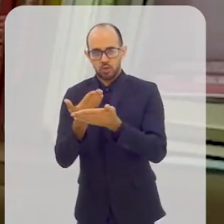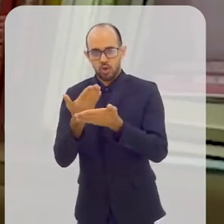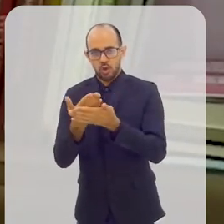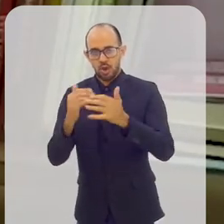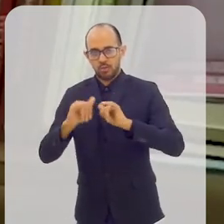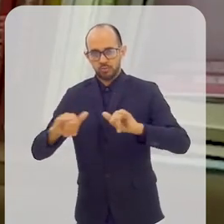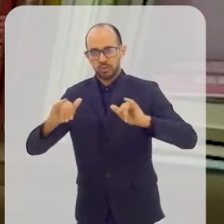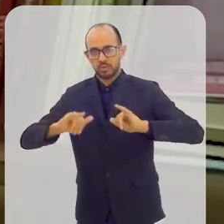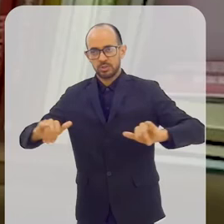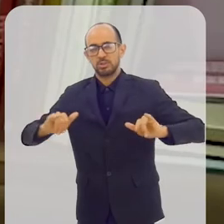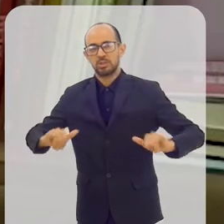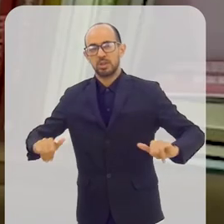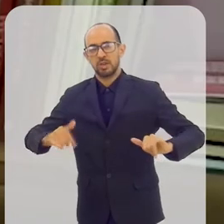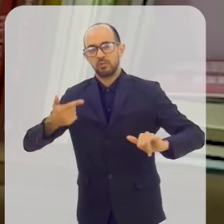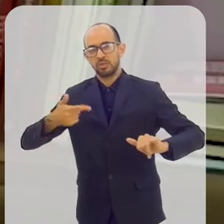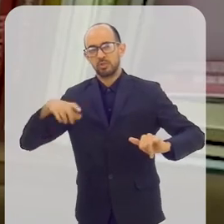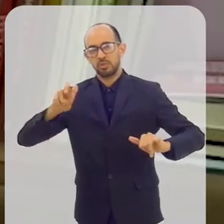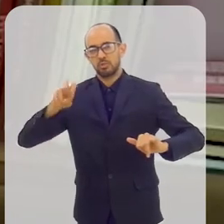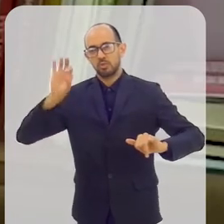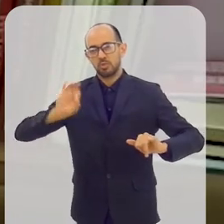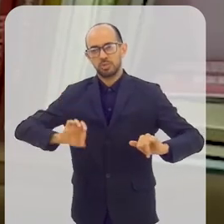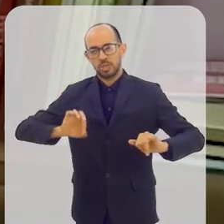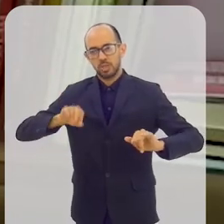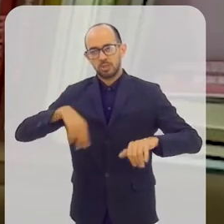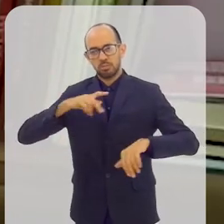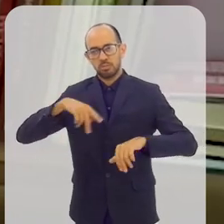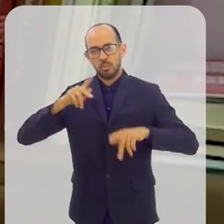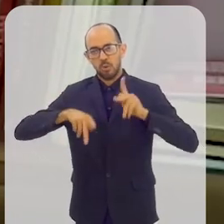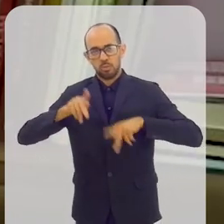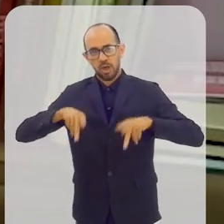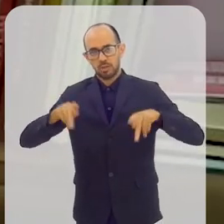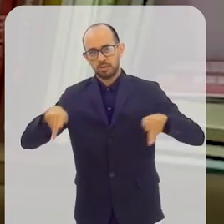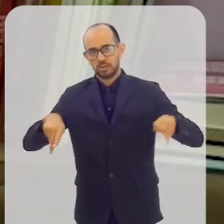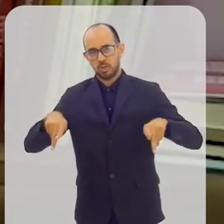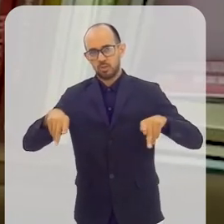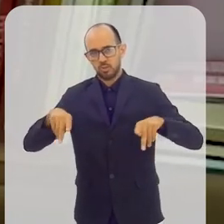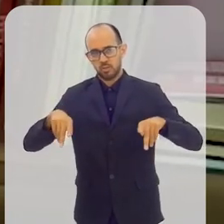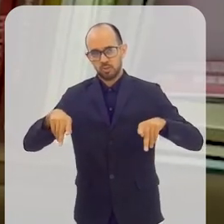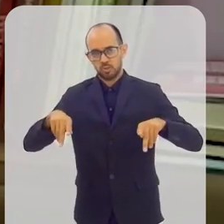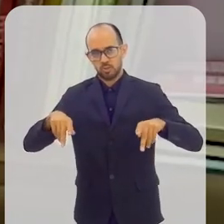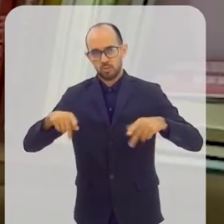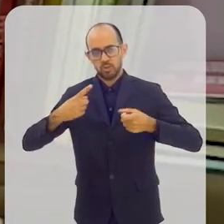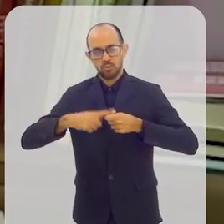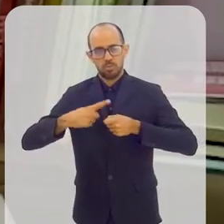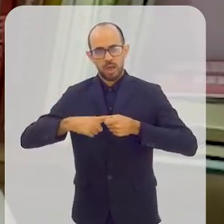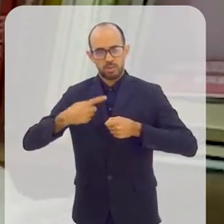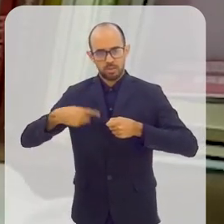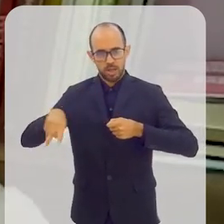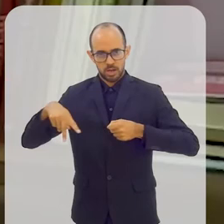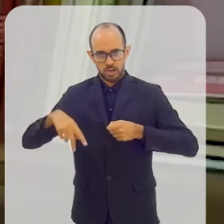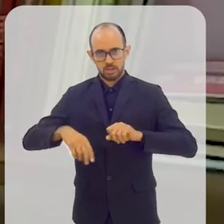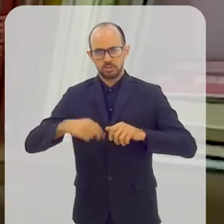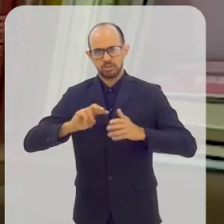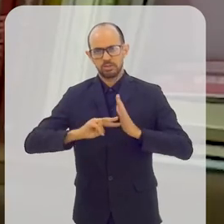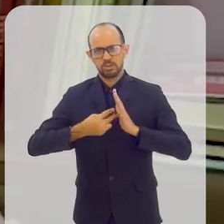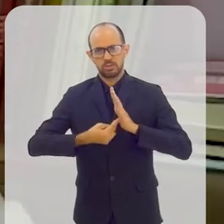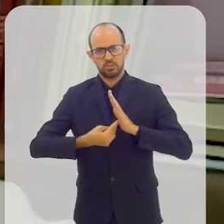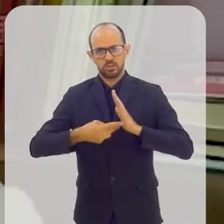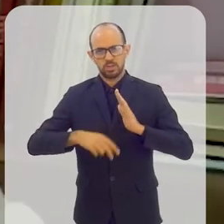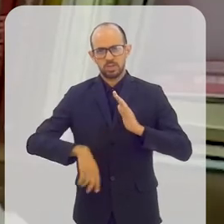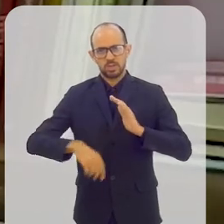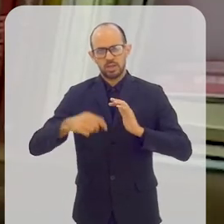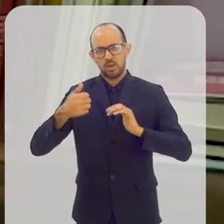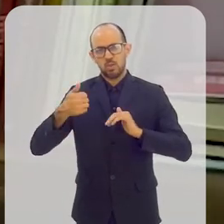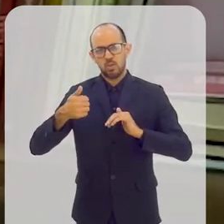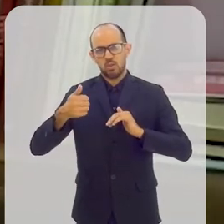ela influencia 25% da população do seu território. Então, 25%, um quarto